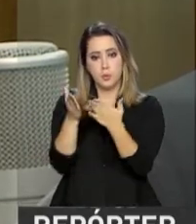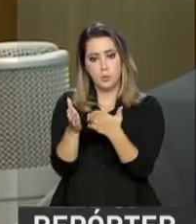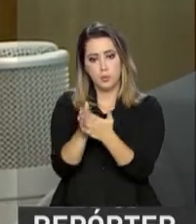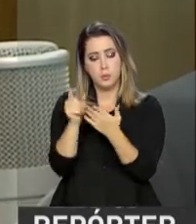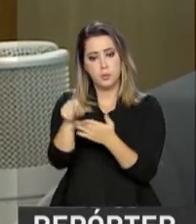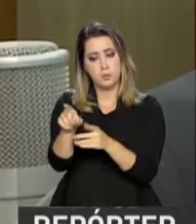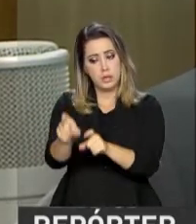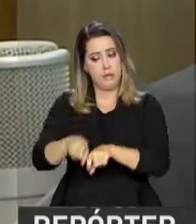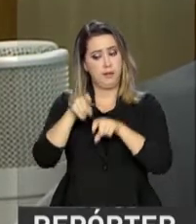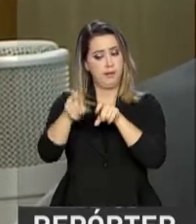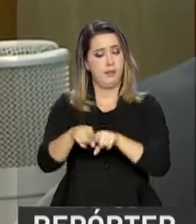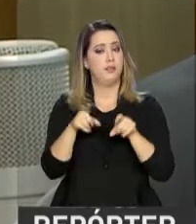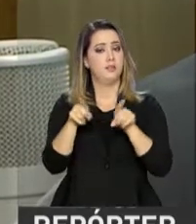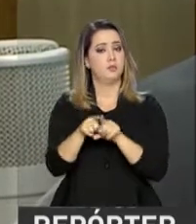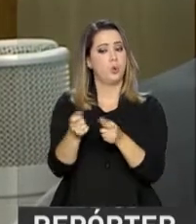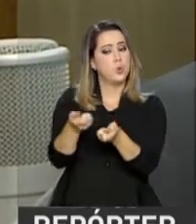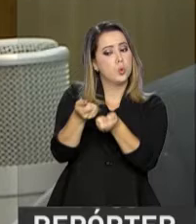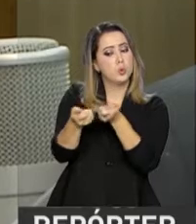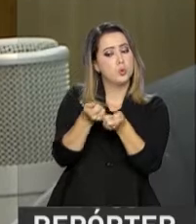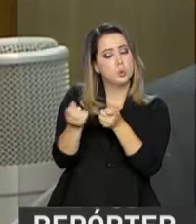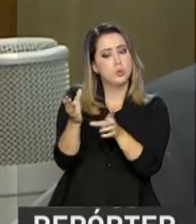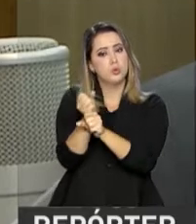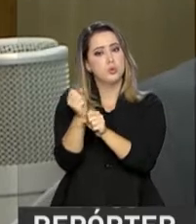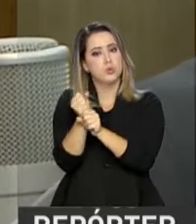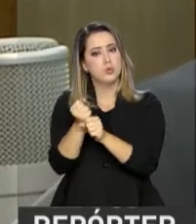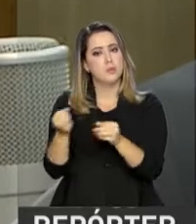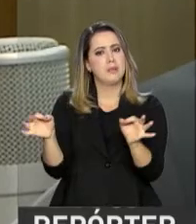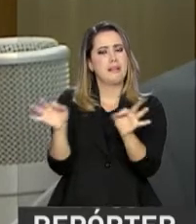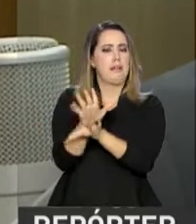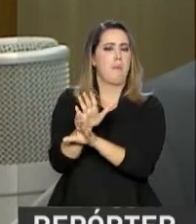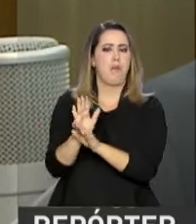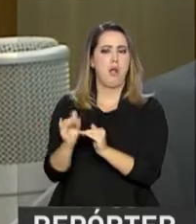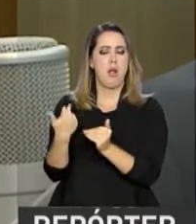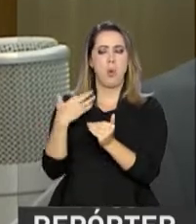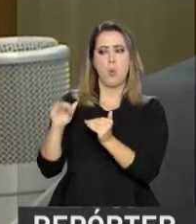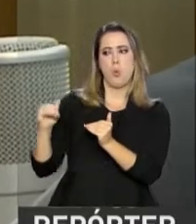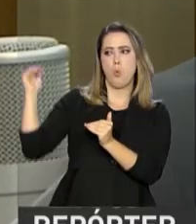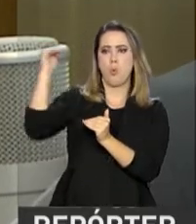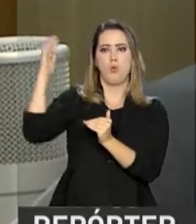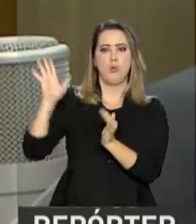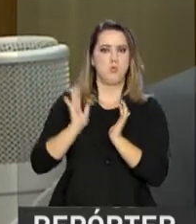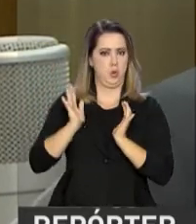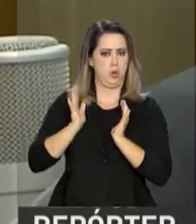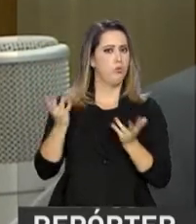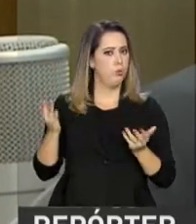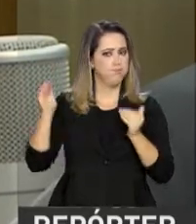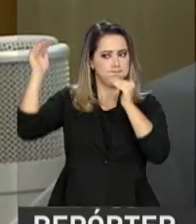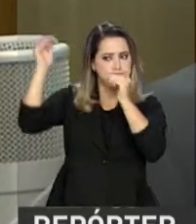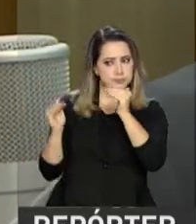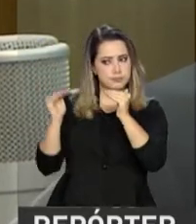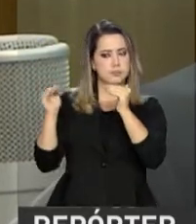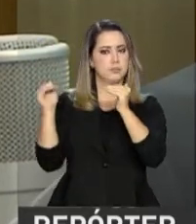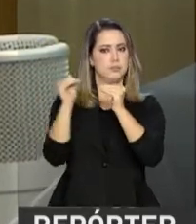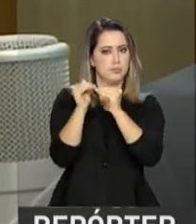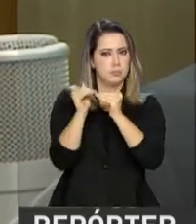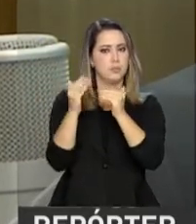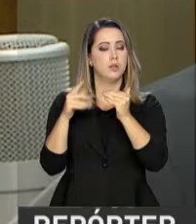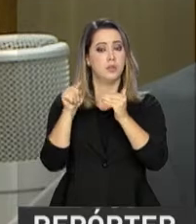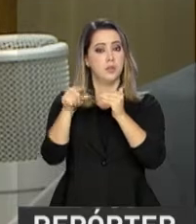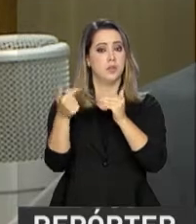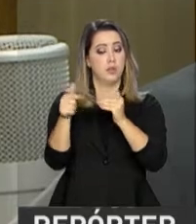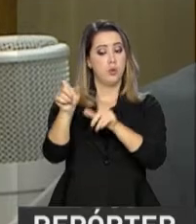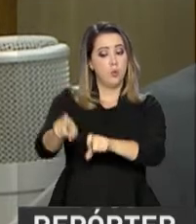ajuste das contas públicas afetando quebrando privilégio afetam a população mais rica então trabalhadores rurais não há nenhuma